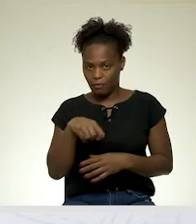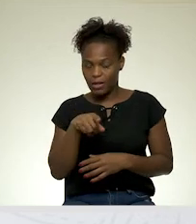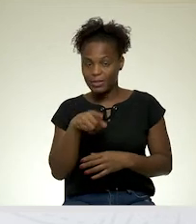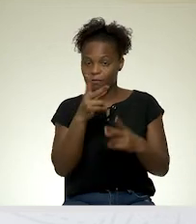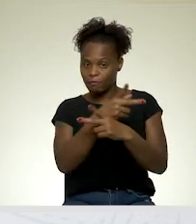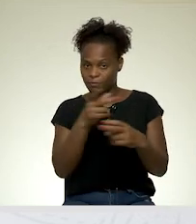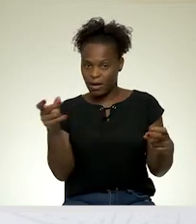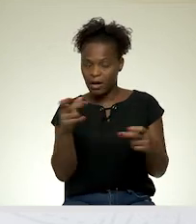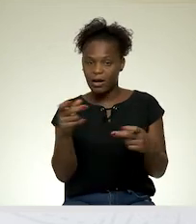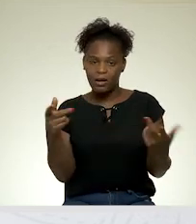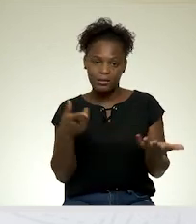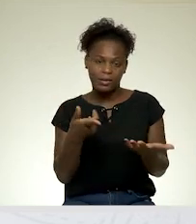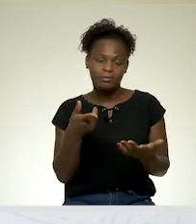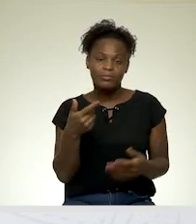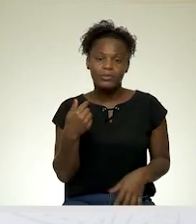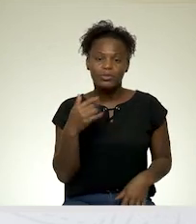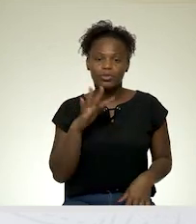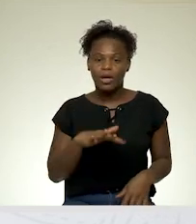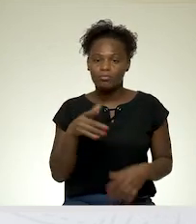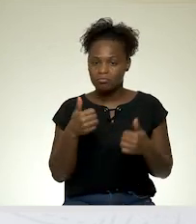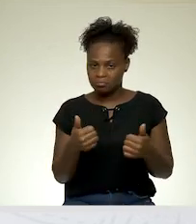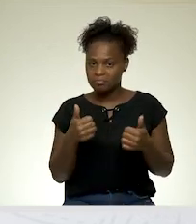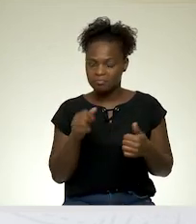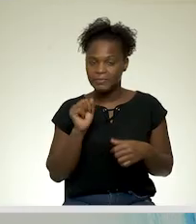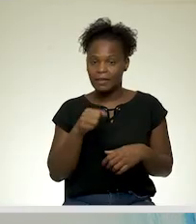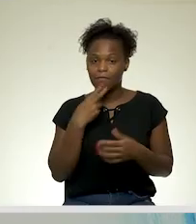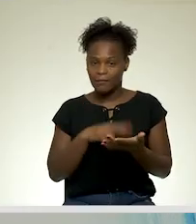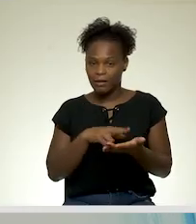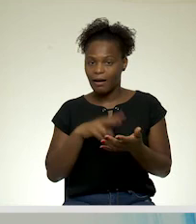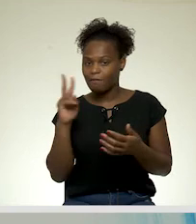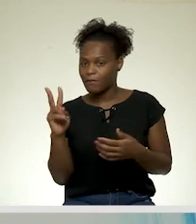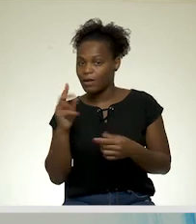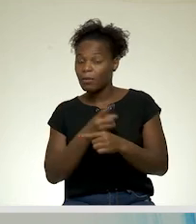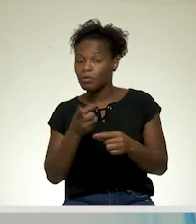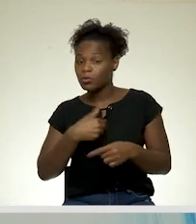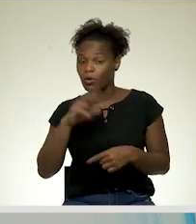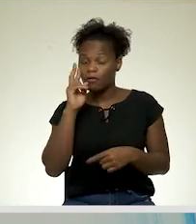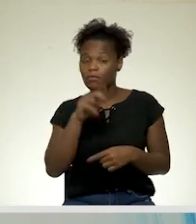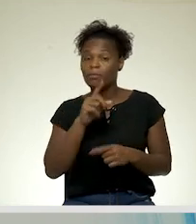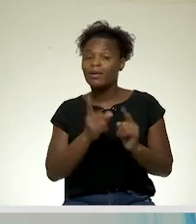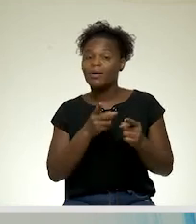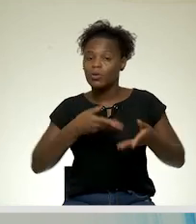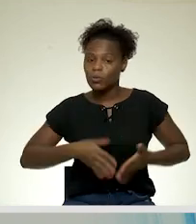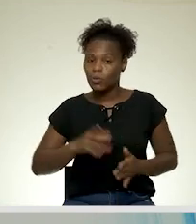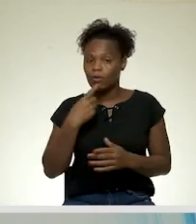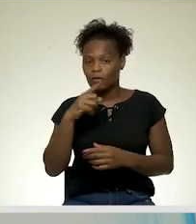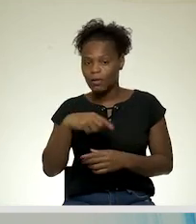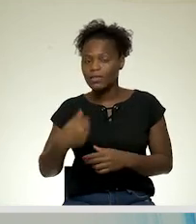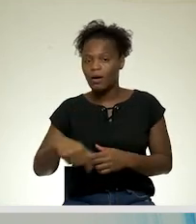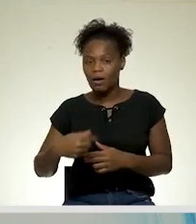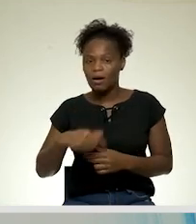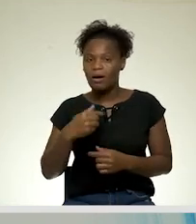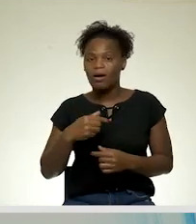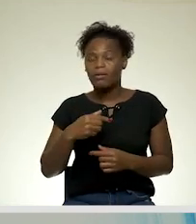Esta afirmação está correta. Por quê? Porque nós vimos que no Renascimento houve